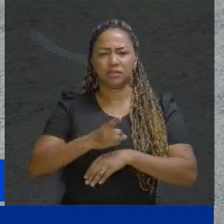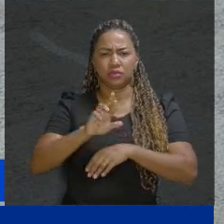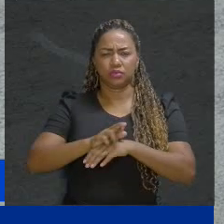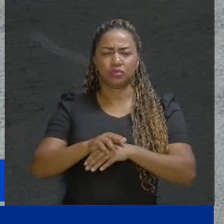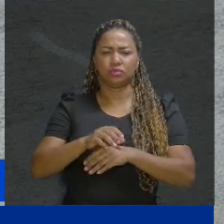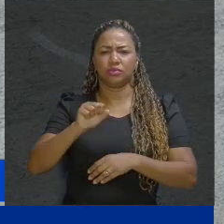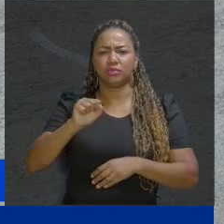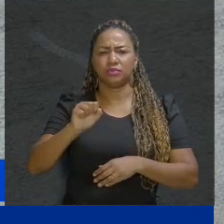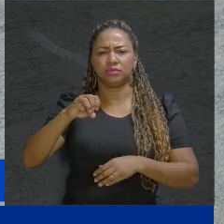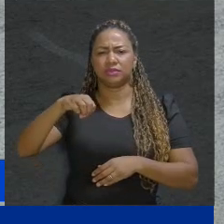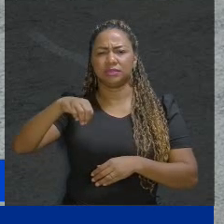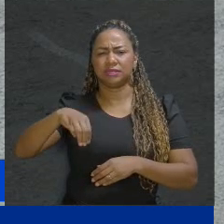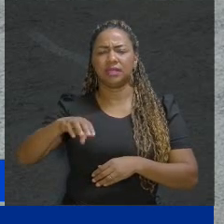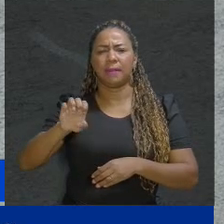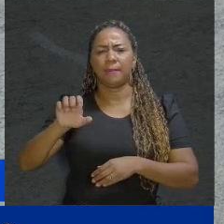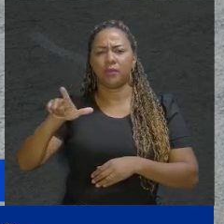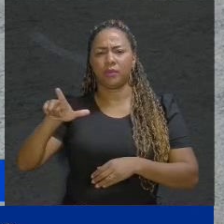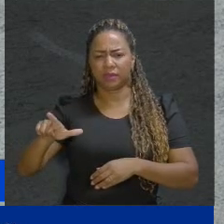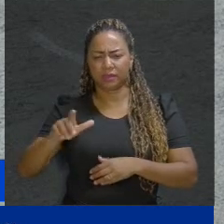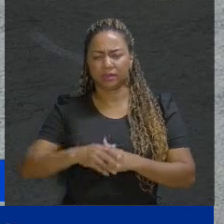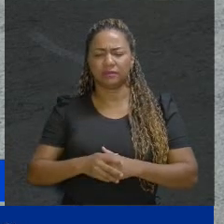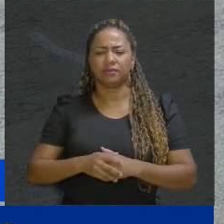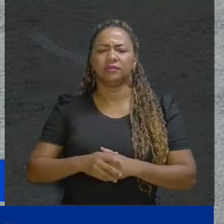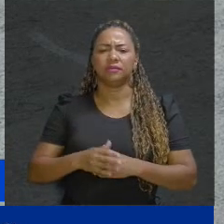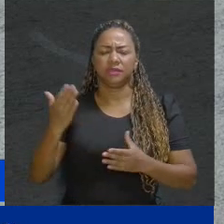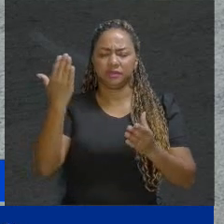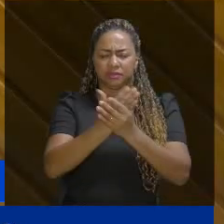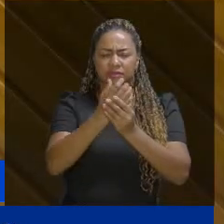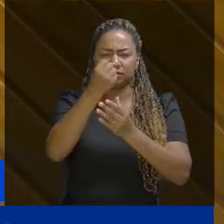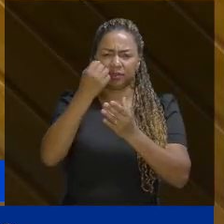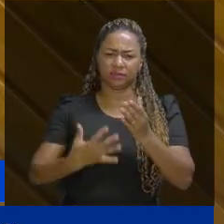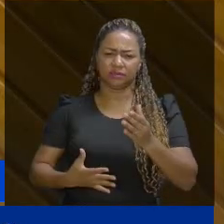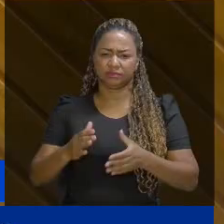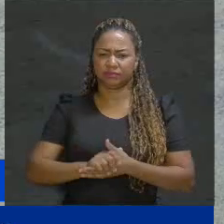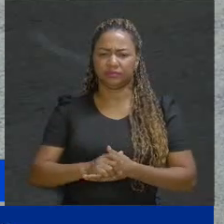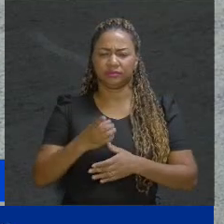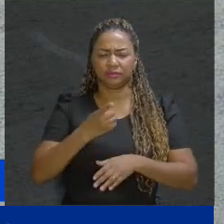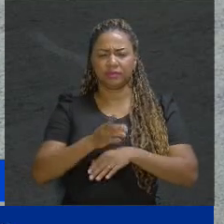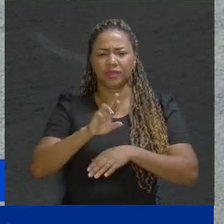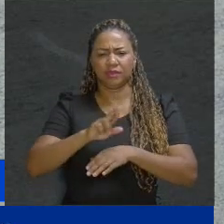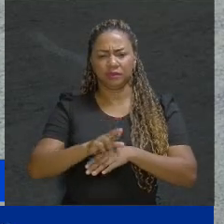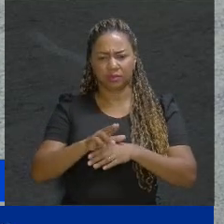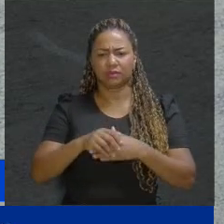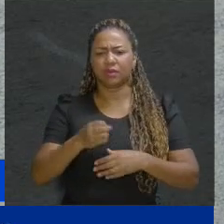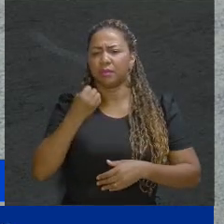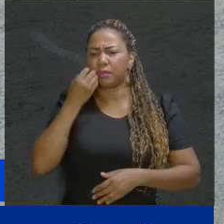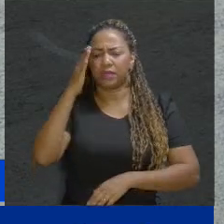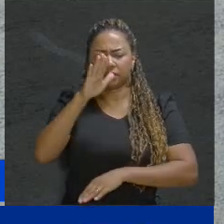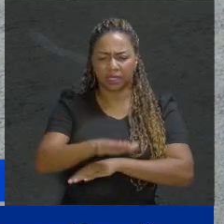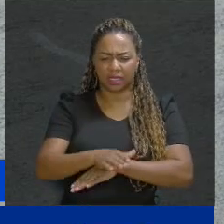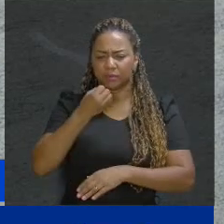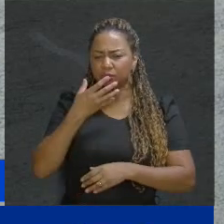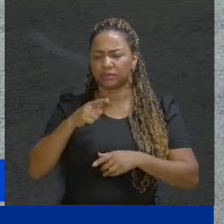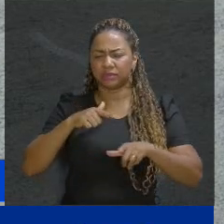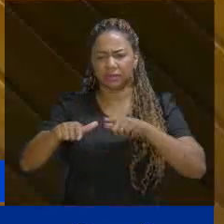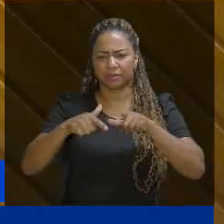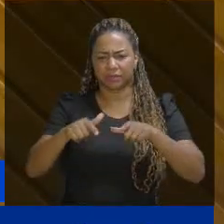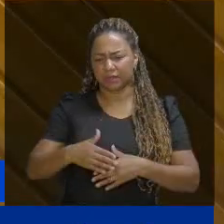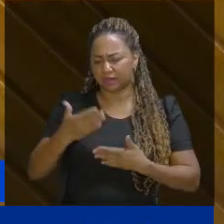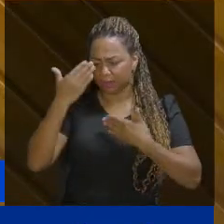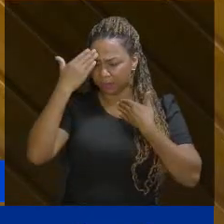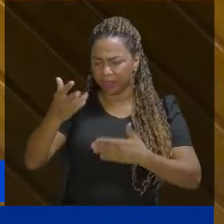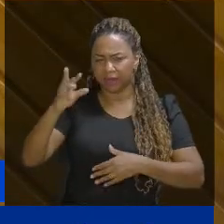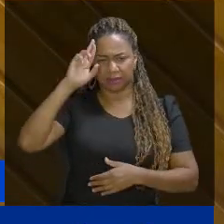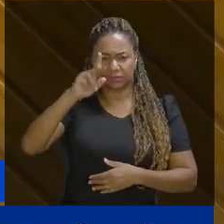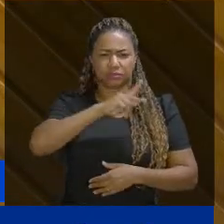Pelos embargados impetrados. Samuel, tempo regimental. Boa tarde, bom trabalho. Obrigado,